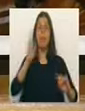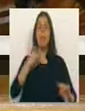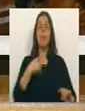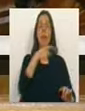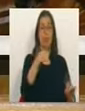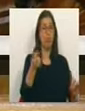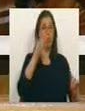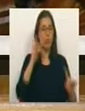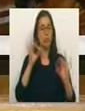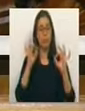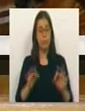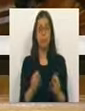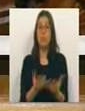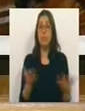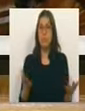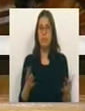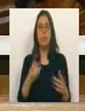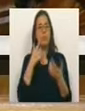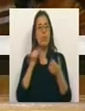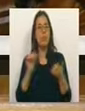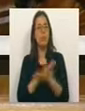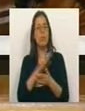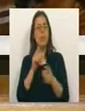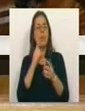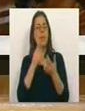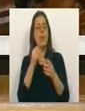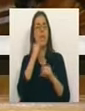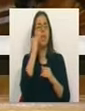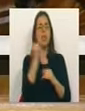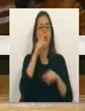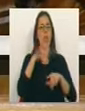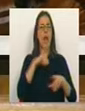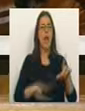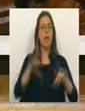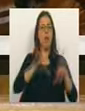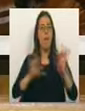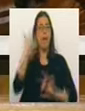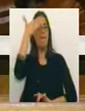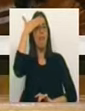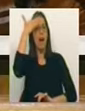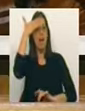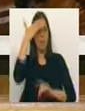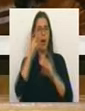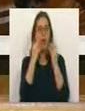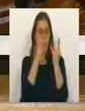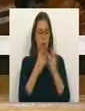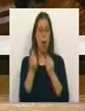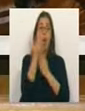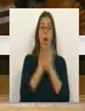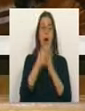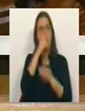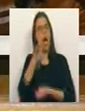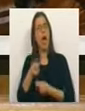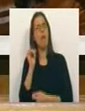PSD, é, senhores deputados, do destaque do Instituto Nacional de Estatística na primeira estimativa sobre as contas económicas